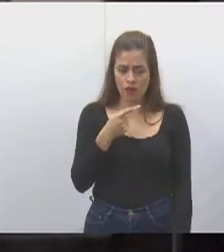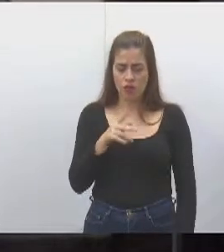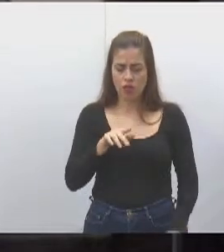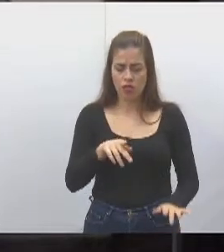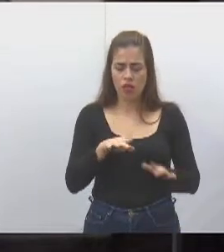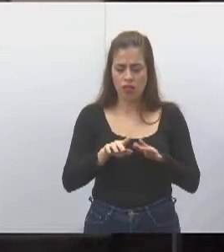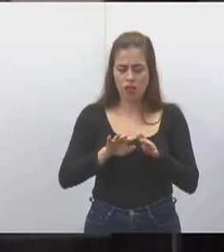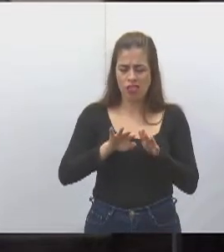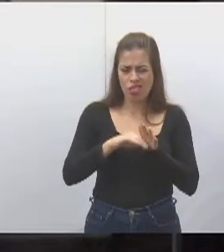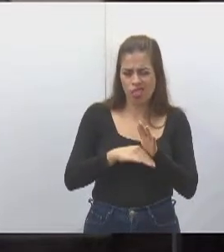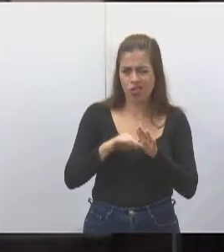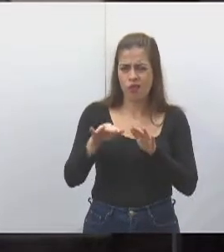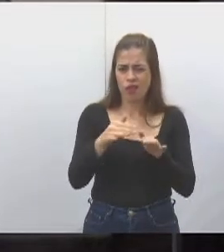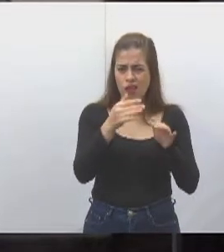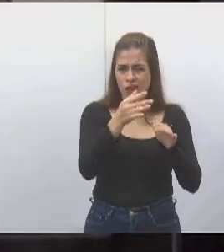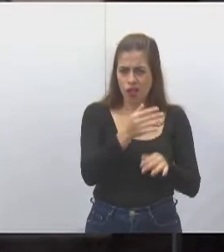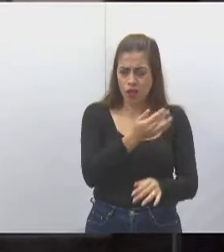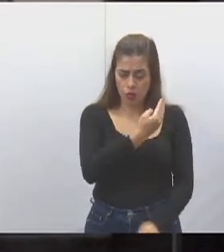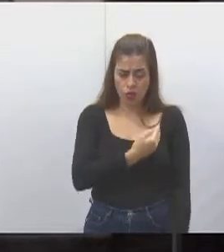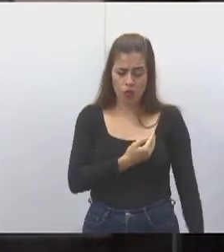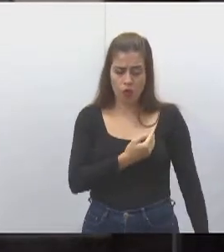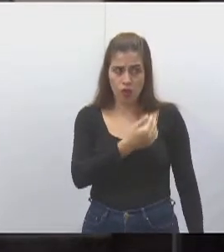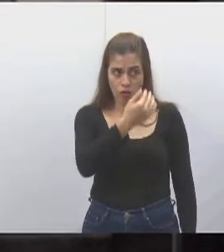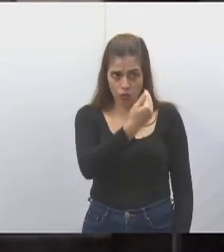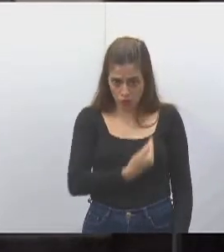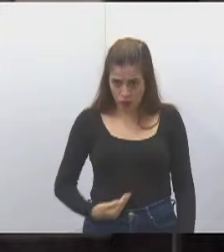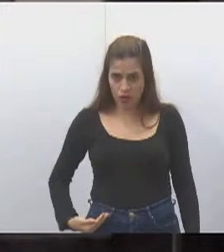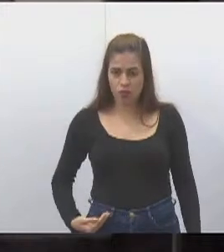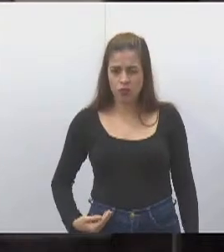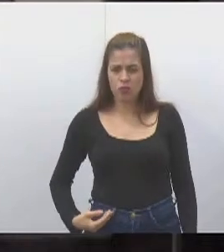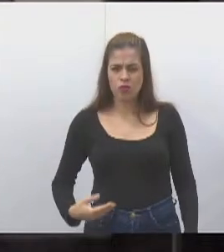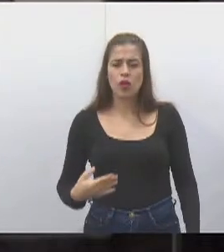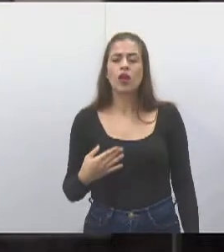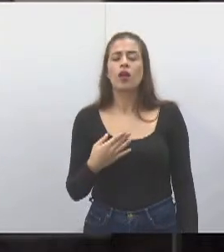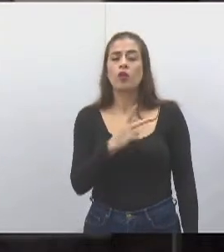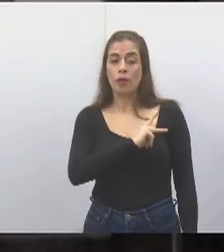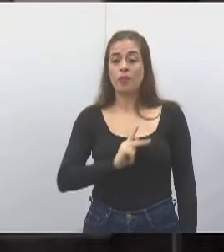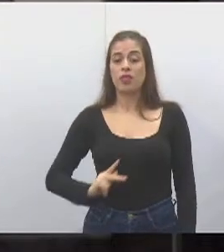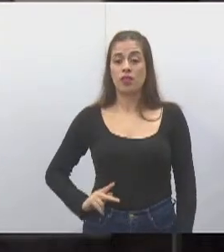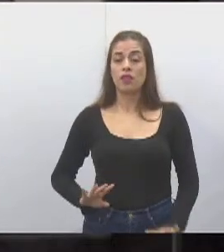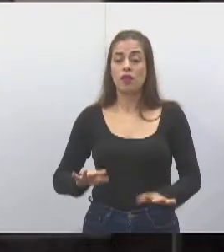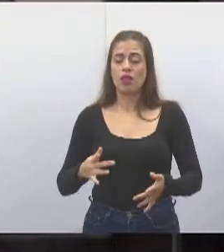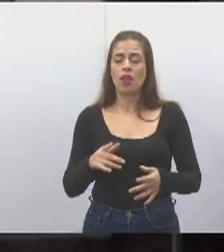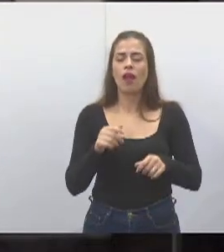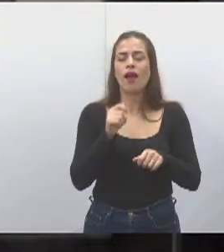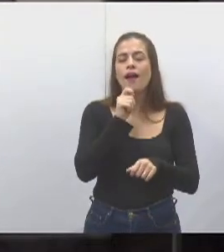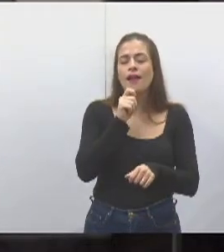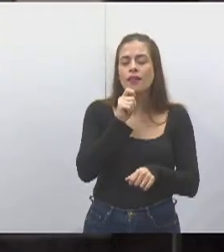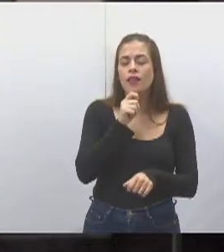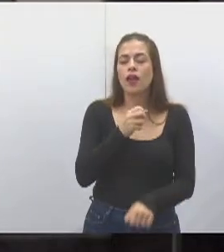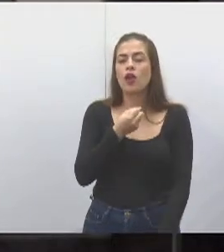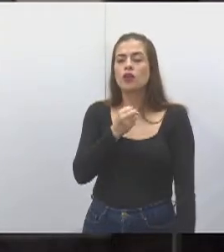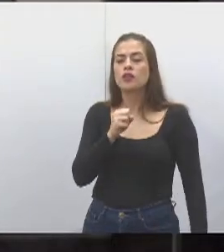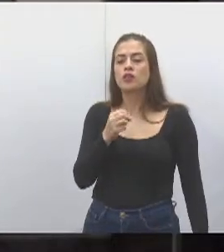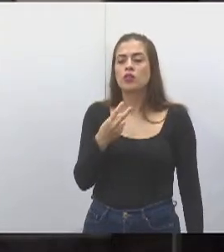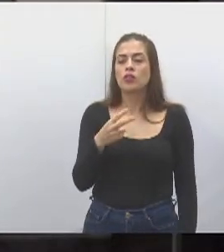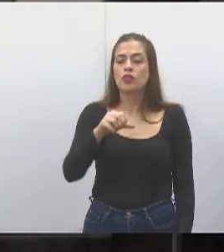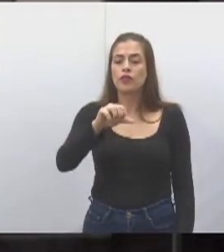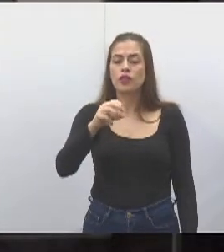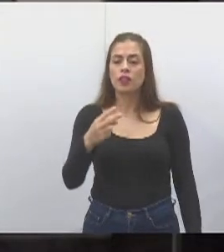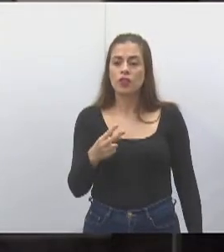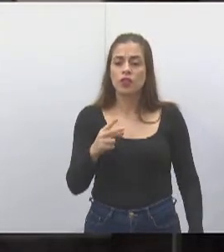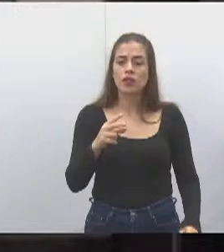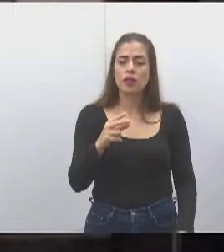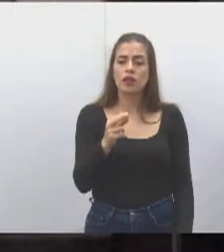repasses da União, que somam 86 milhões de reais. Então, a gente ainda tem aí 290 milhões de reais de diferença, que eu gostaria de entender de